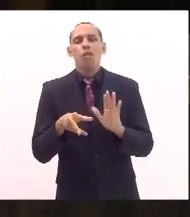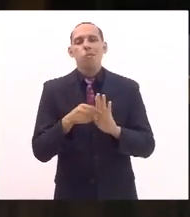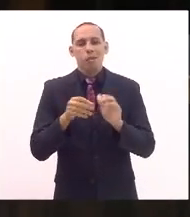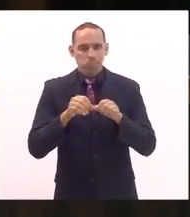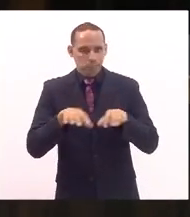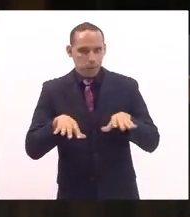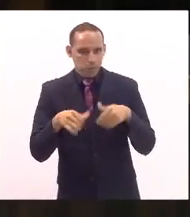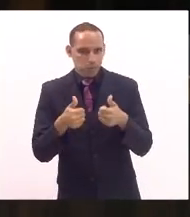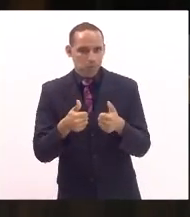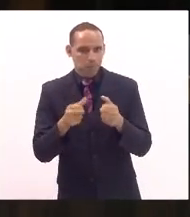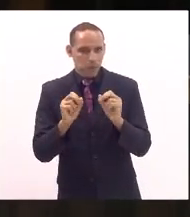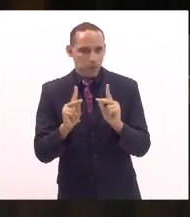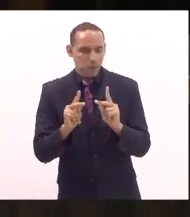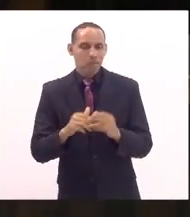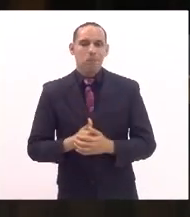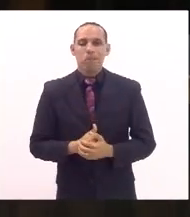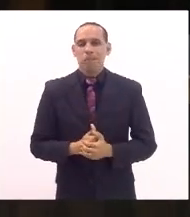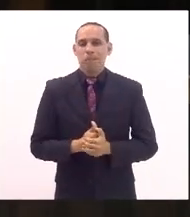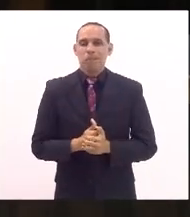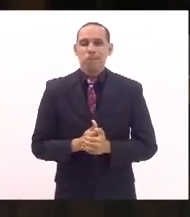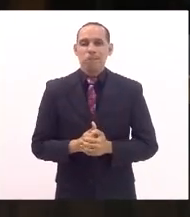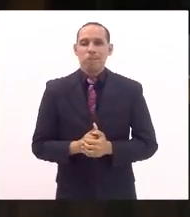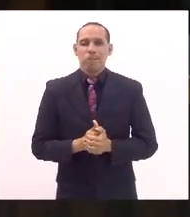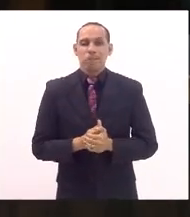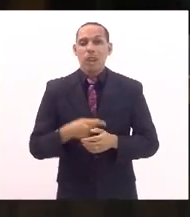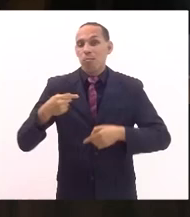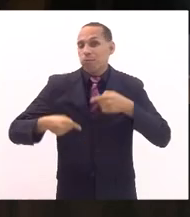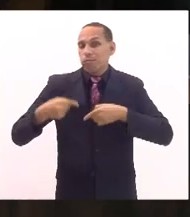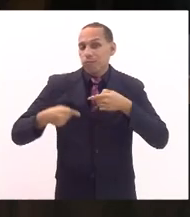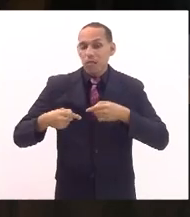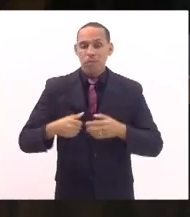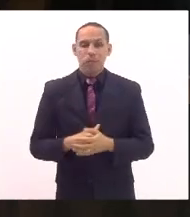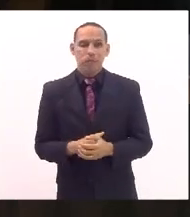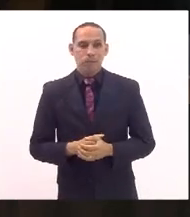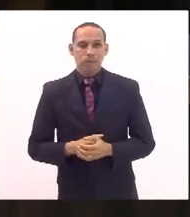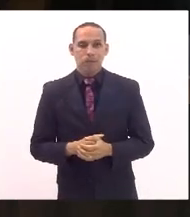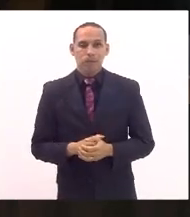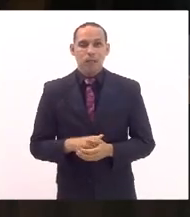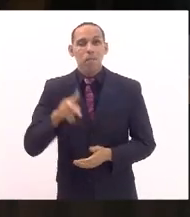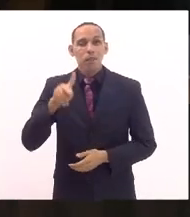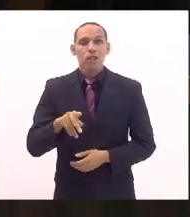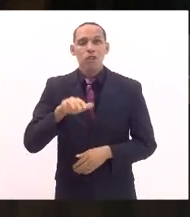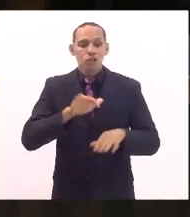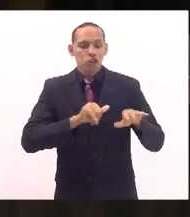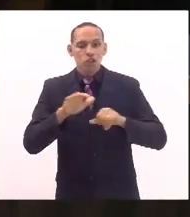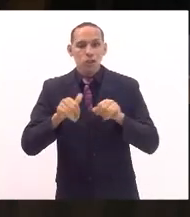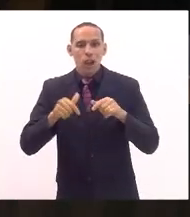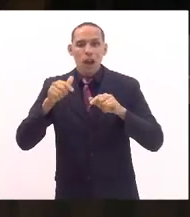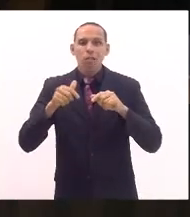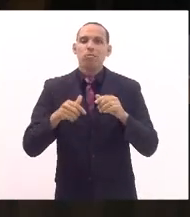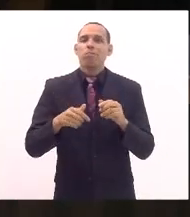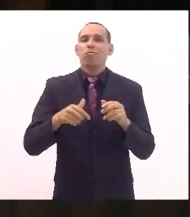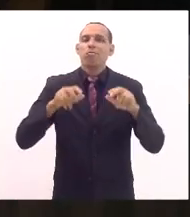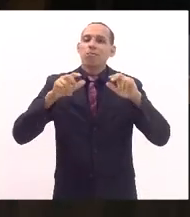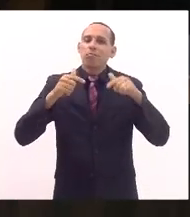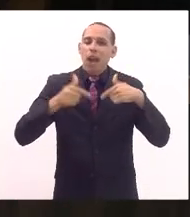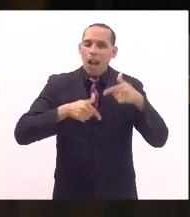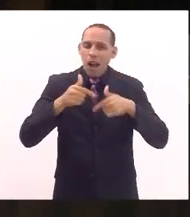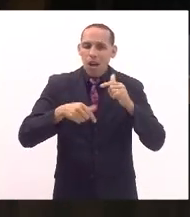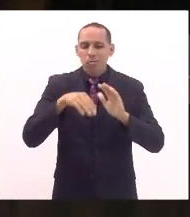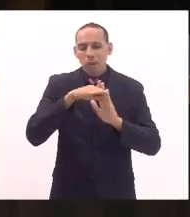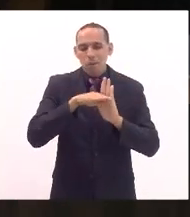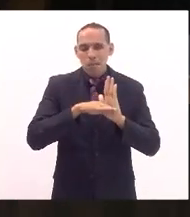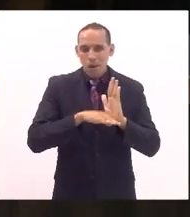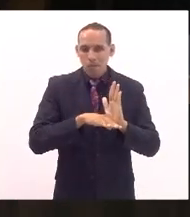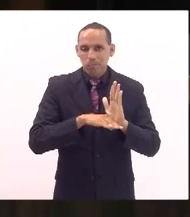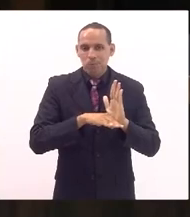ok e em discussão presenças são os trabalhos da ordem por